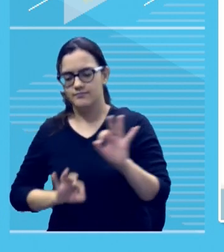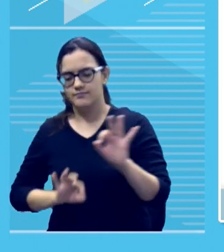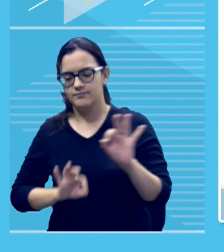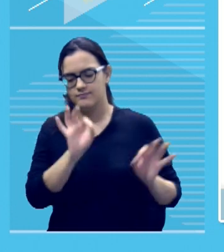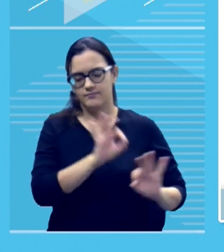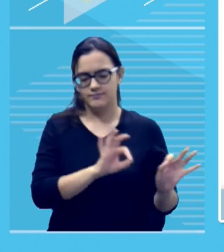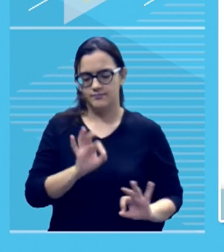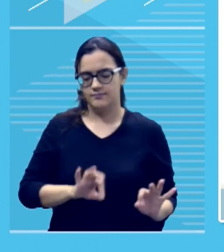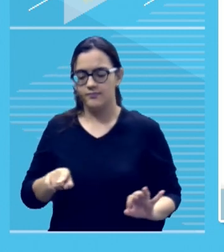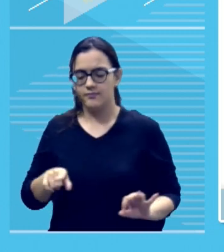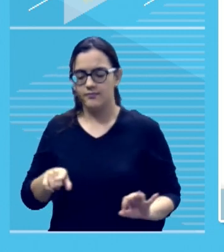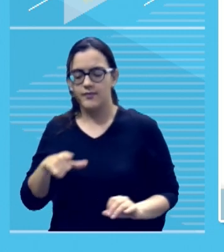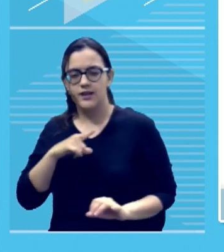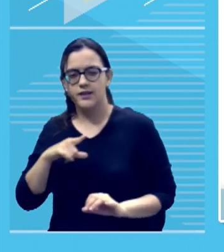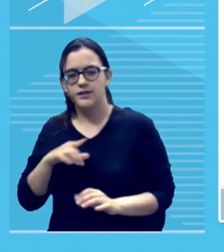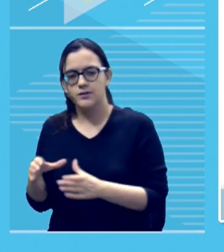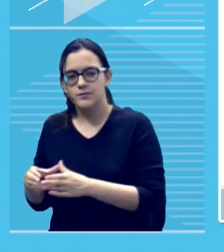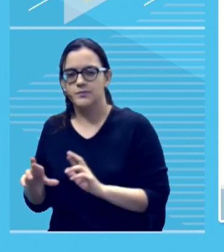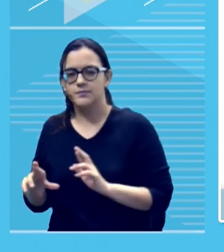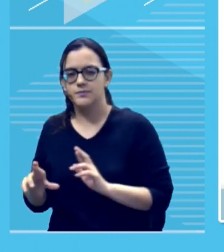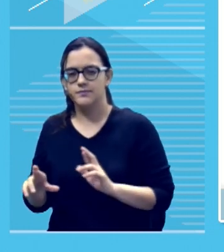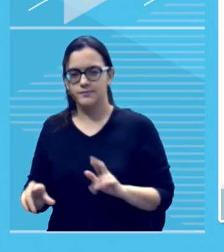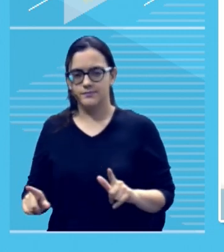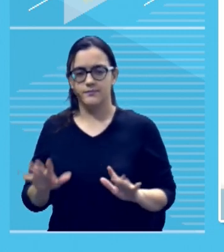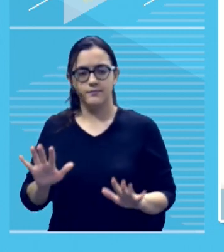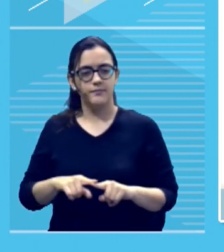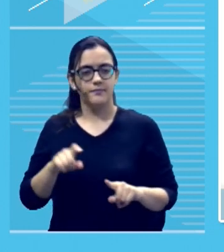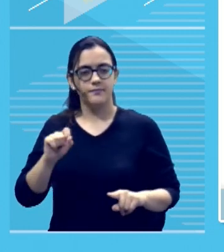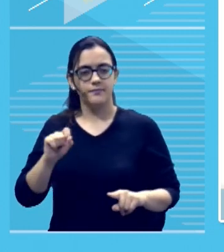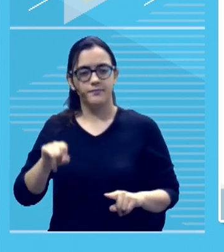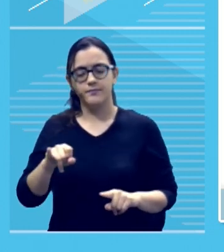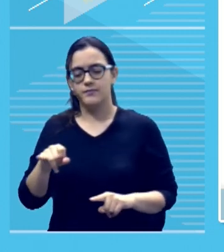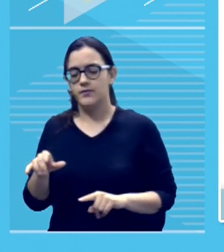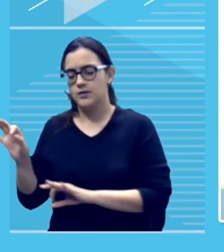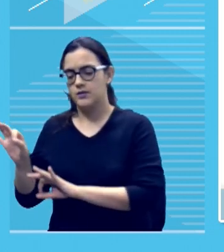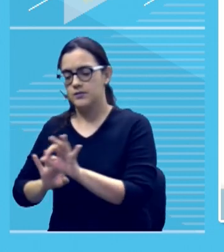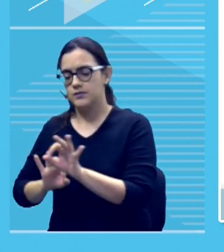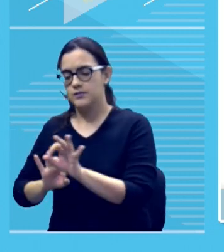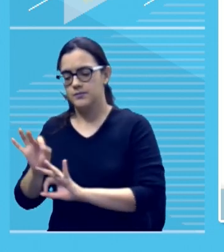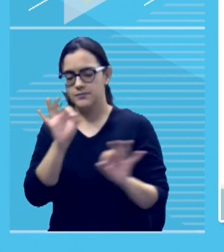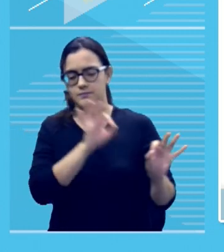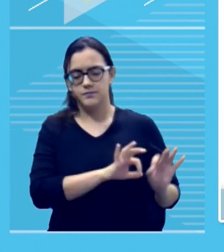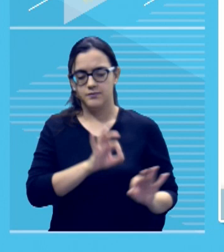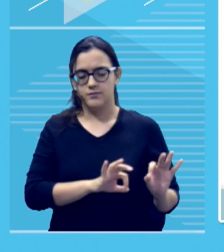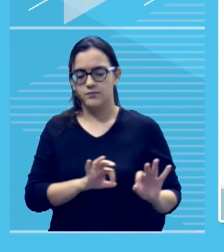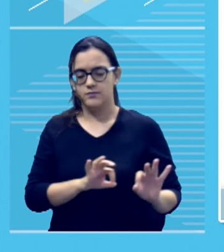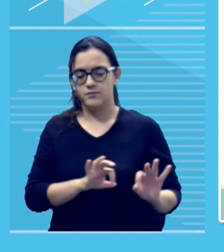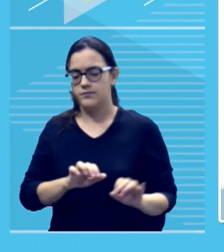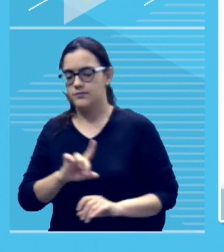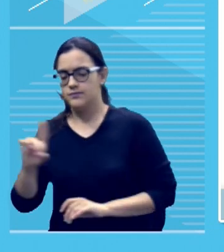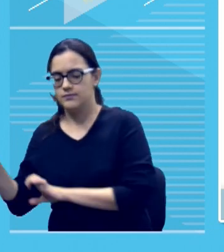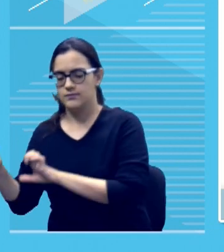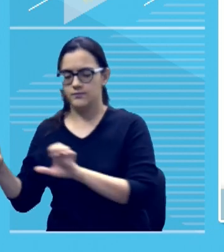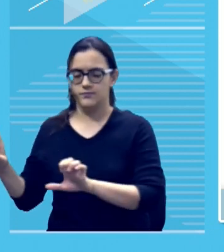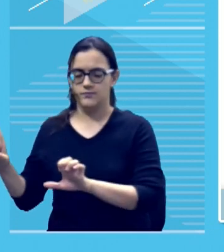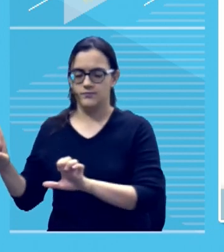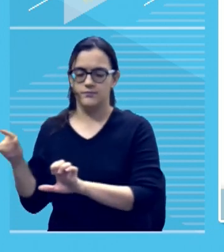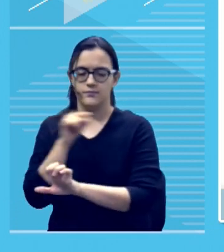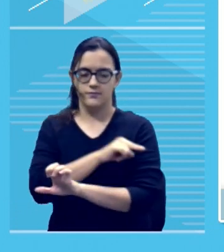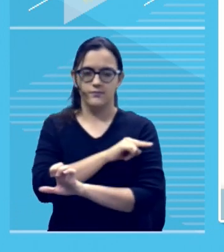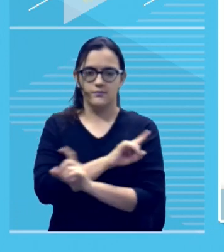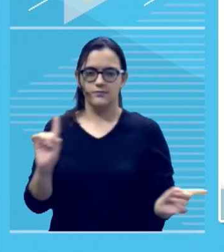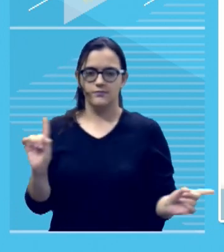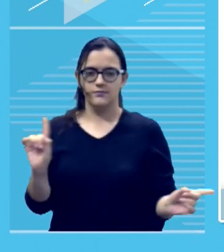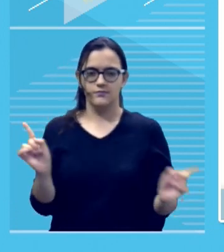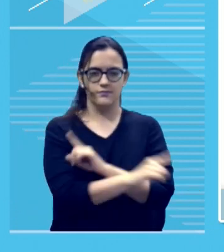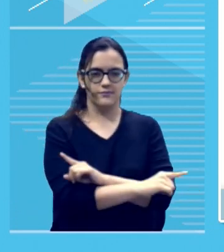são imagens, são chamados de quê, pessoal? Enantiômero. Pode ver que esse aqui está legal, ó. Botou o espelho, um ficou a imagem do outro. Mas